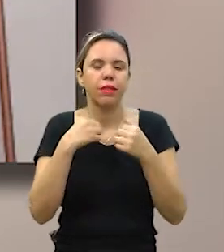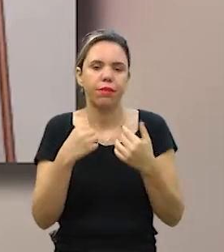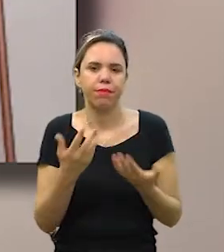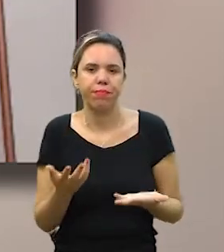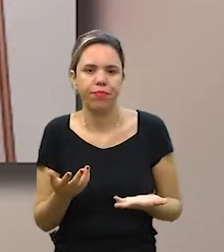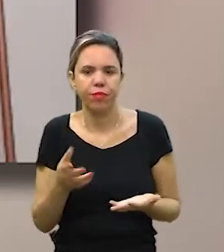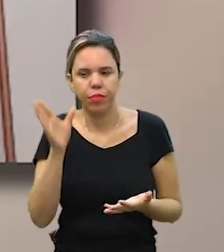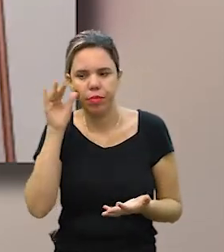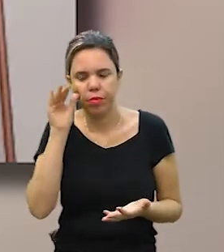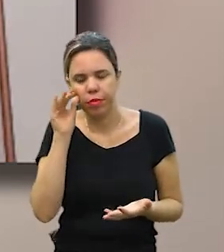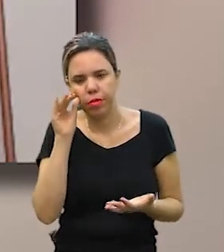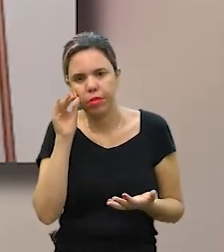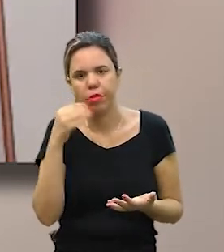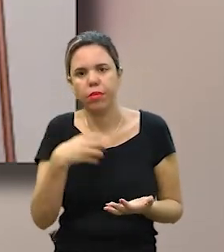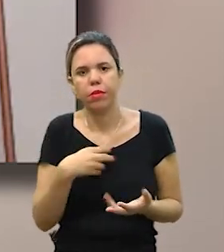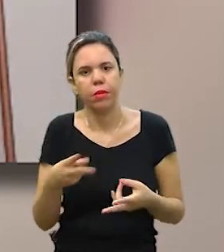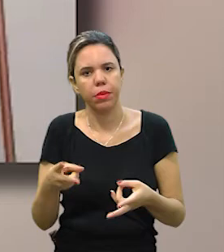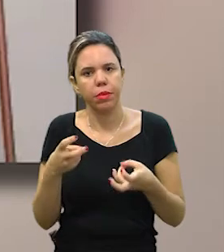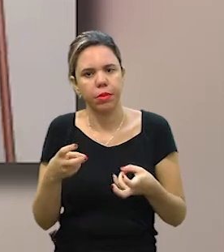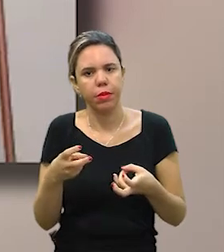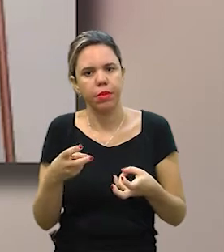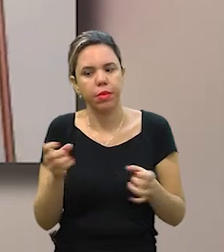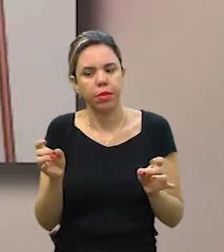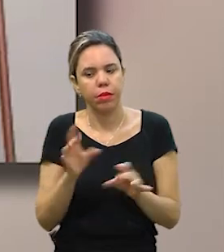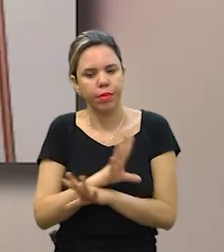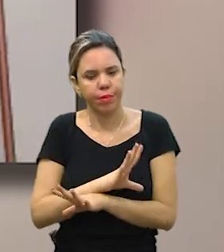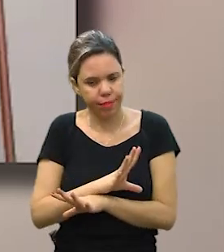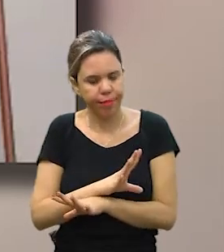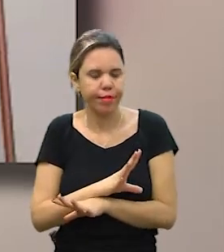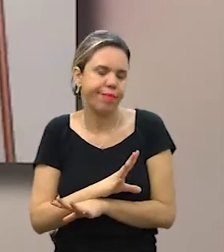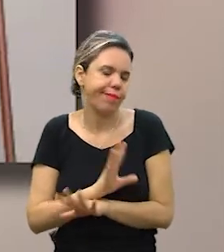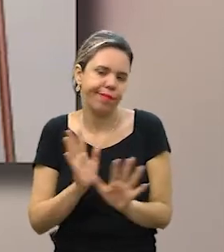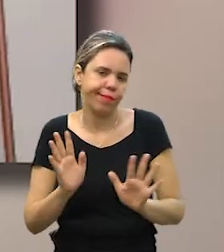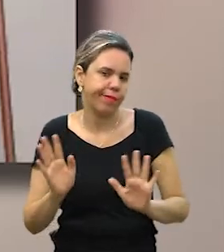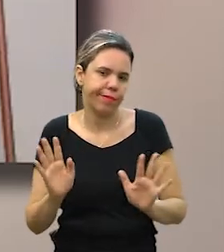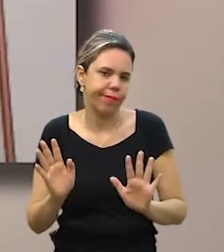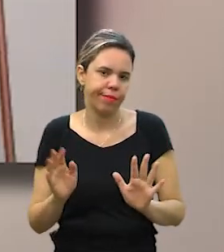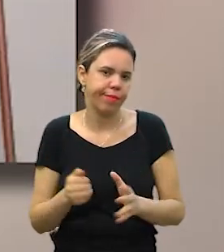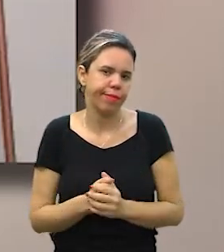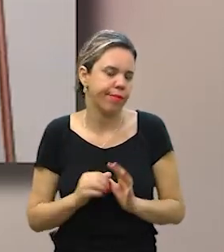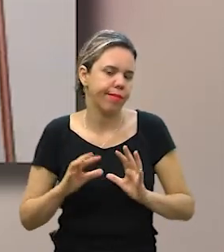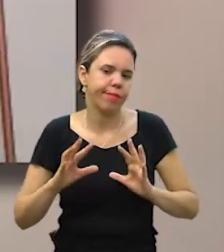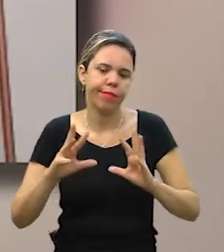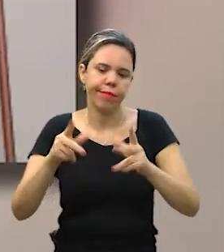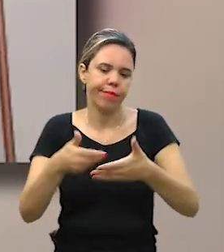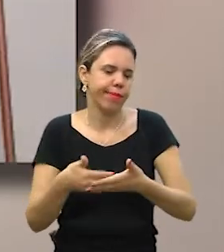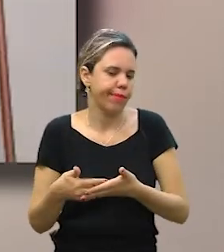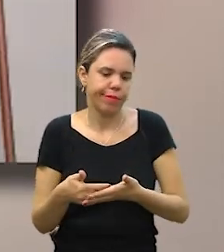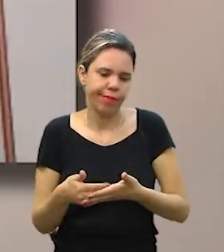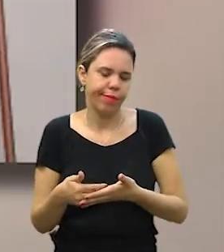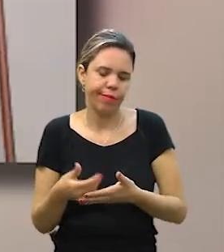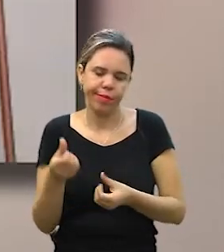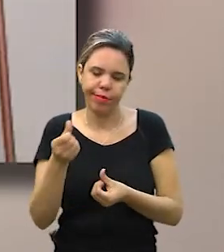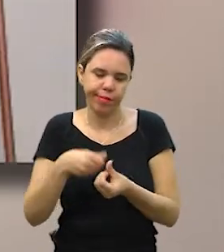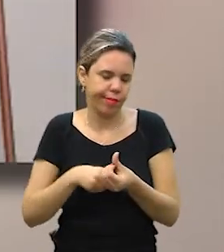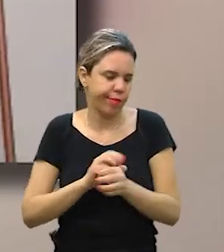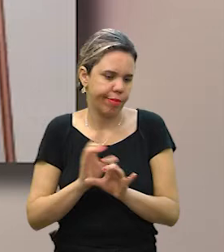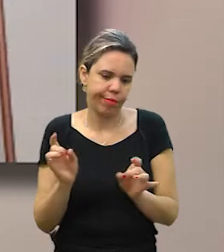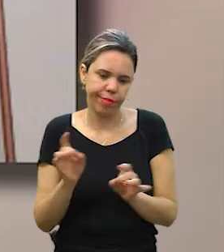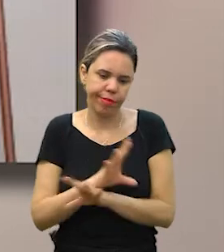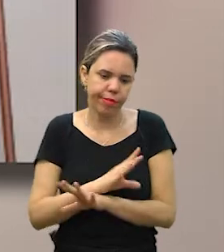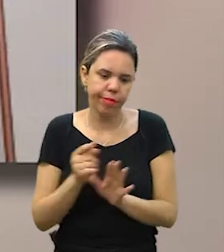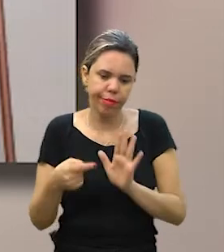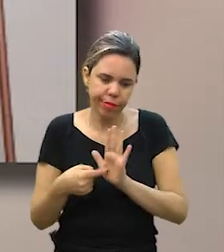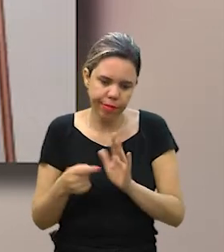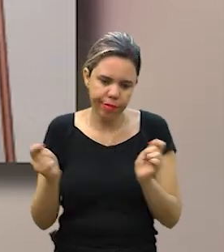boca. Ele tem que estar com esses sinais para estar pronto. E nem sempre todos os bebês ao 6º